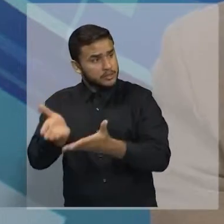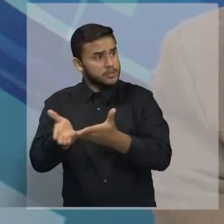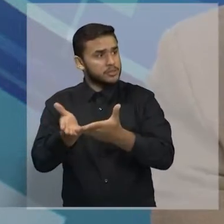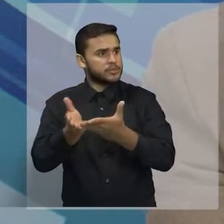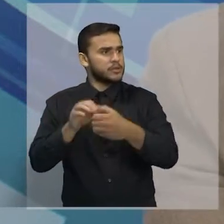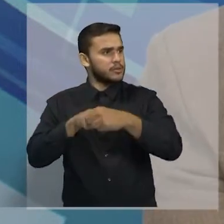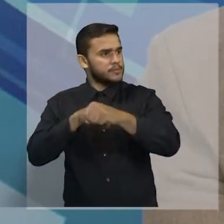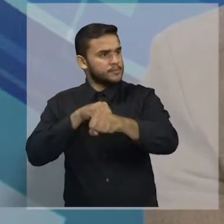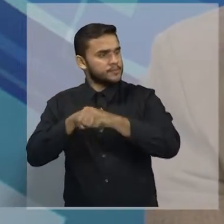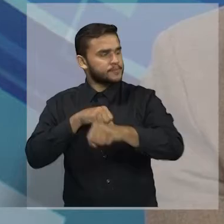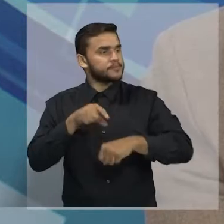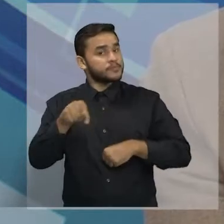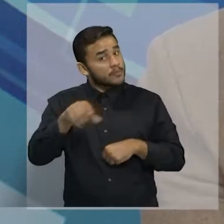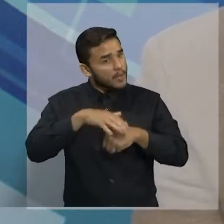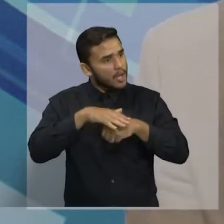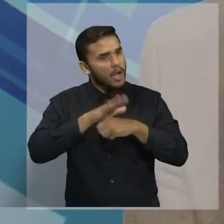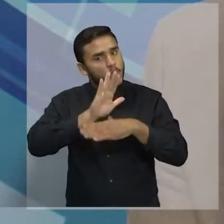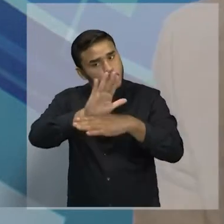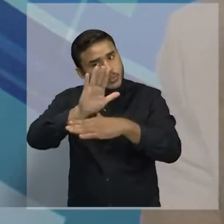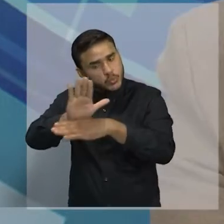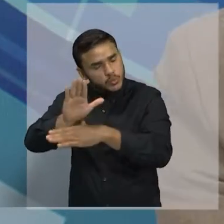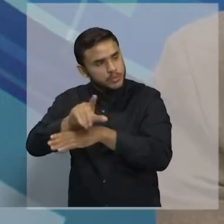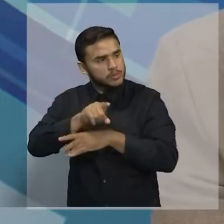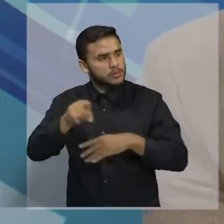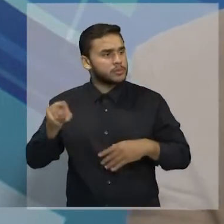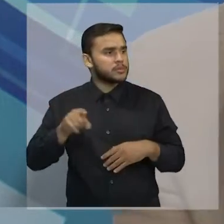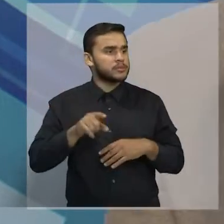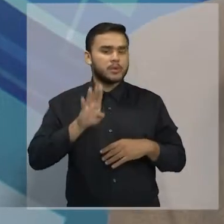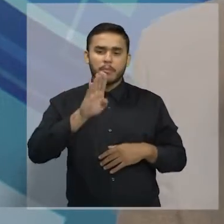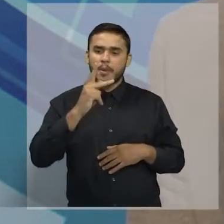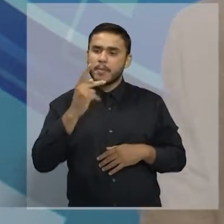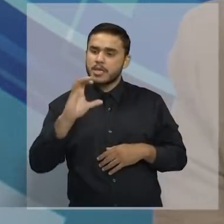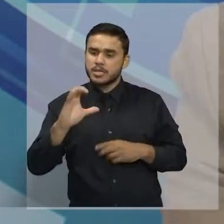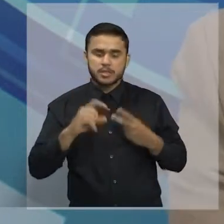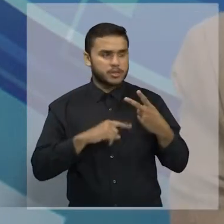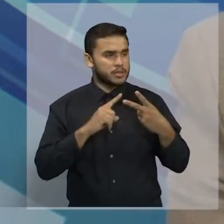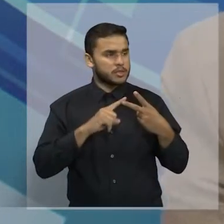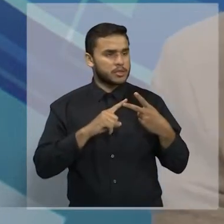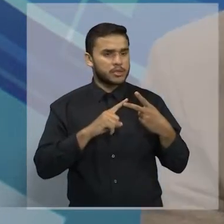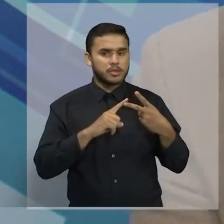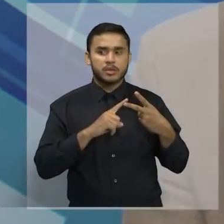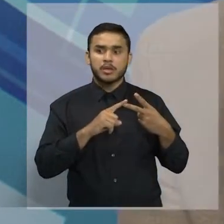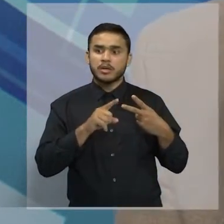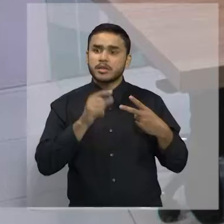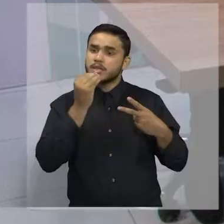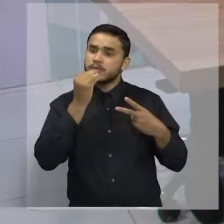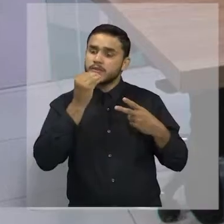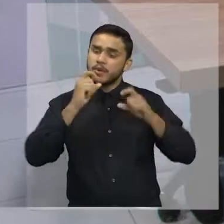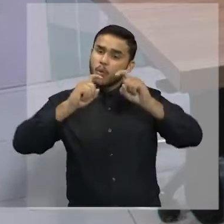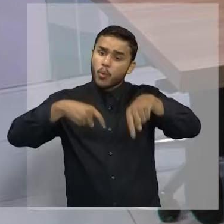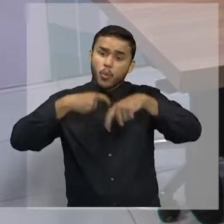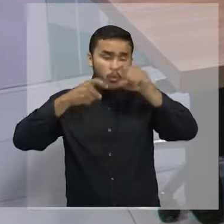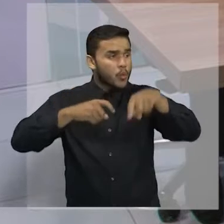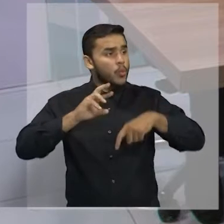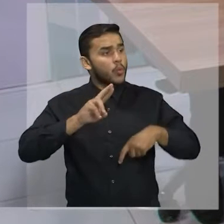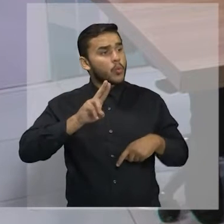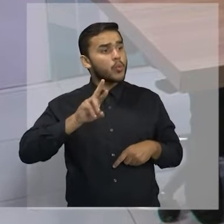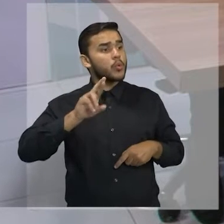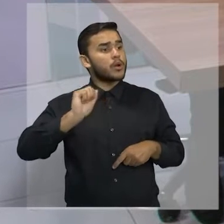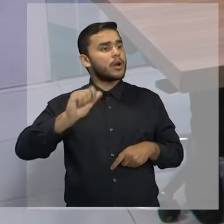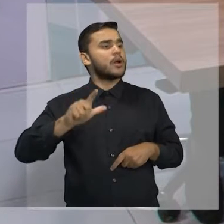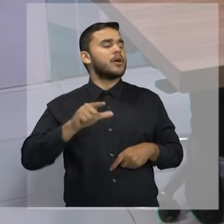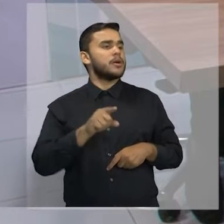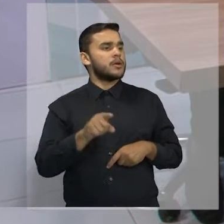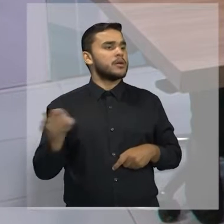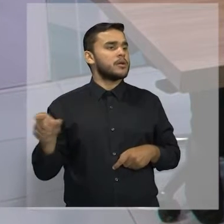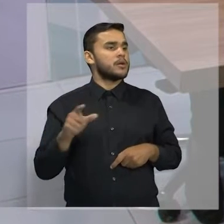essa turma para o lado da assistência, leva essa turma junto com o BPC, leva essa turma junto com o Bolsa Família. Faz o remanejamento. O remanejamento, e aí esse cara vai